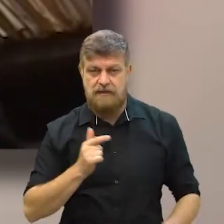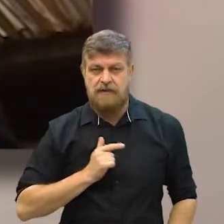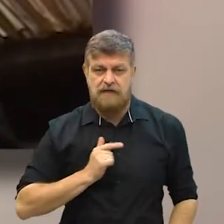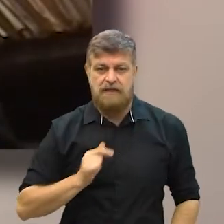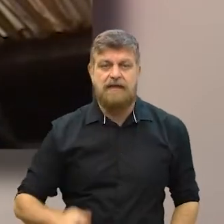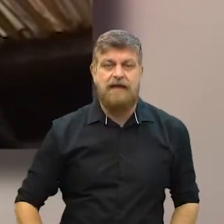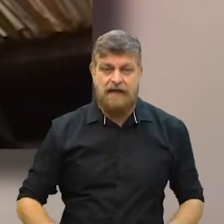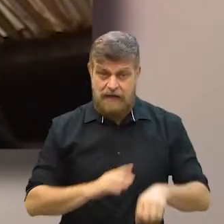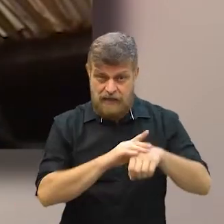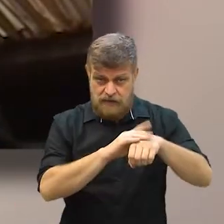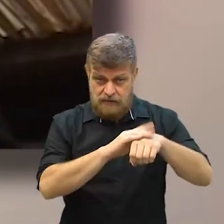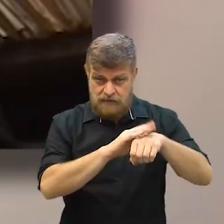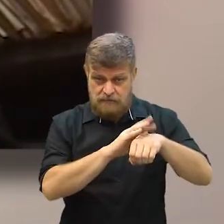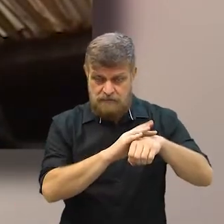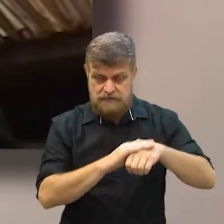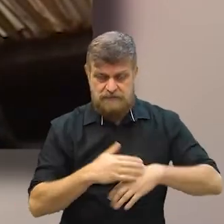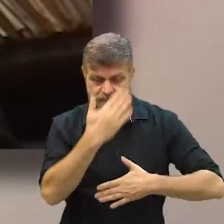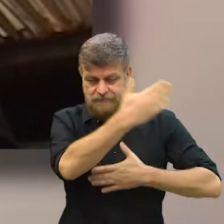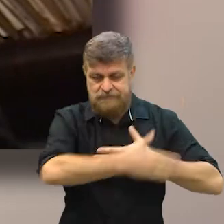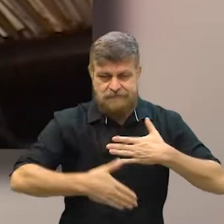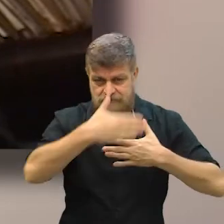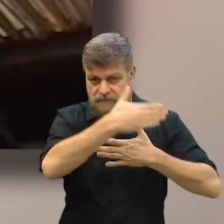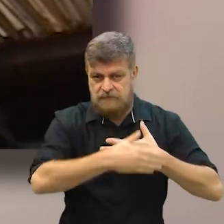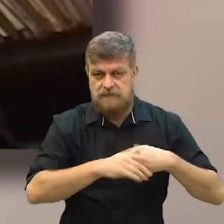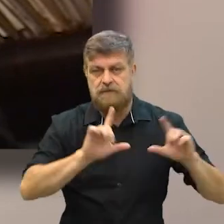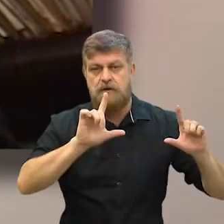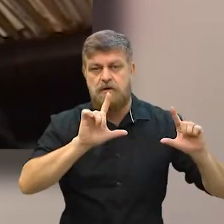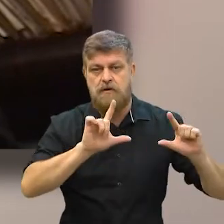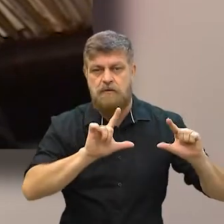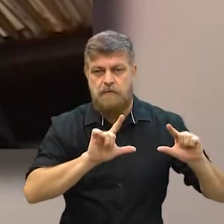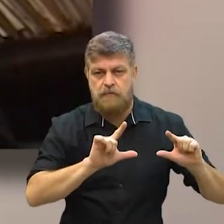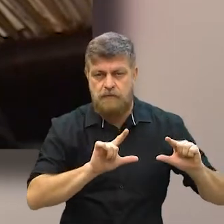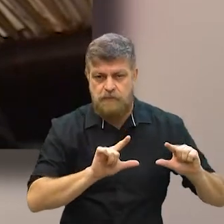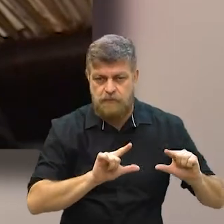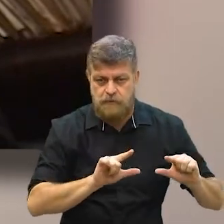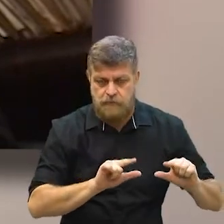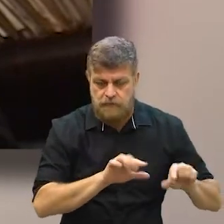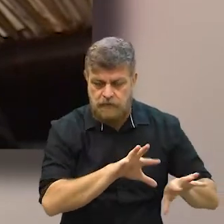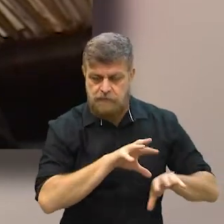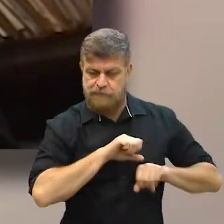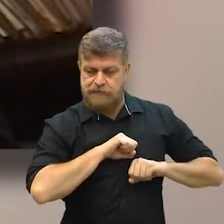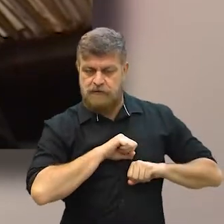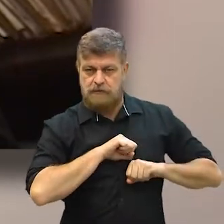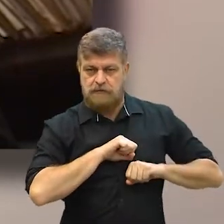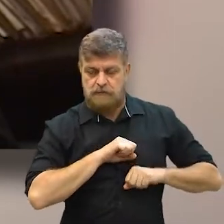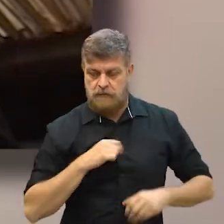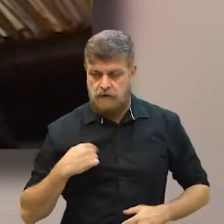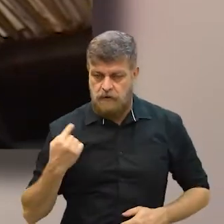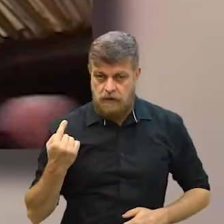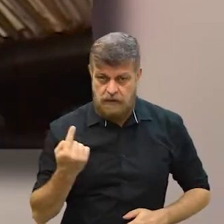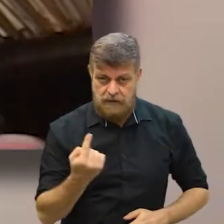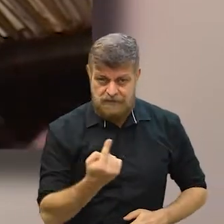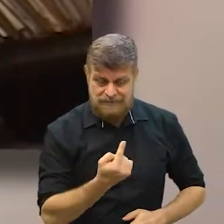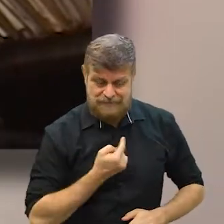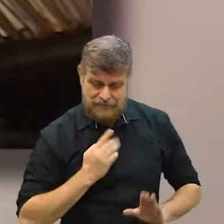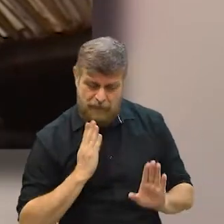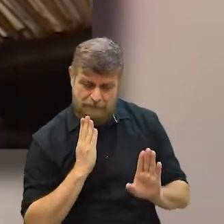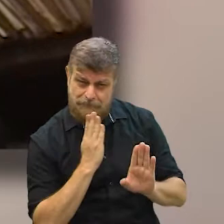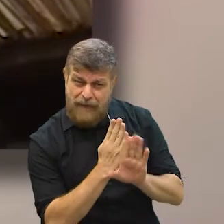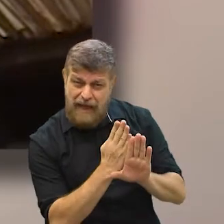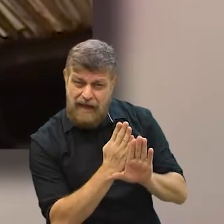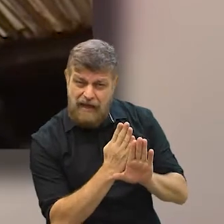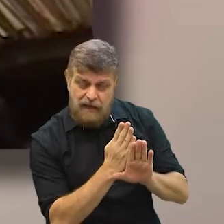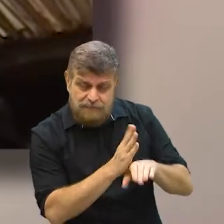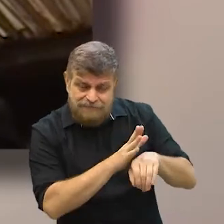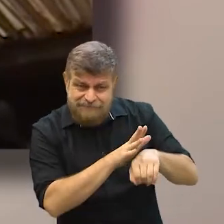de imunodeficiência adquirida. Quando nós detectamos essa doença,